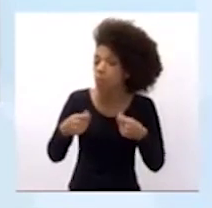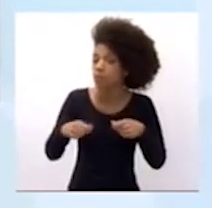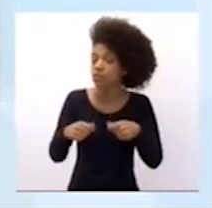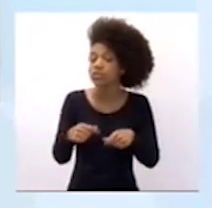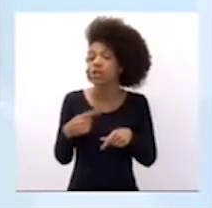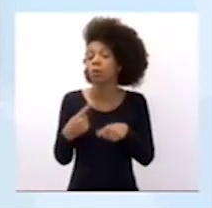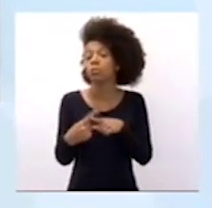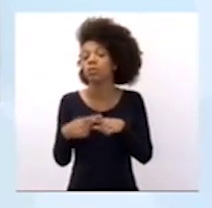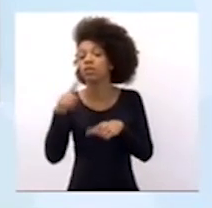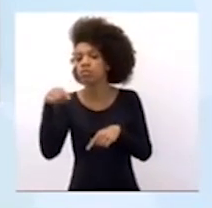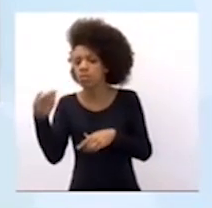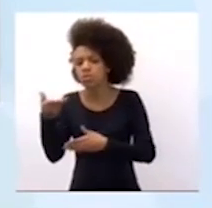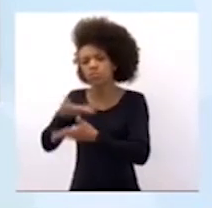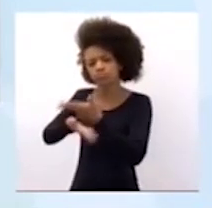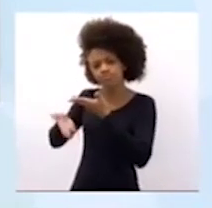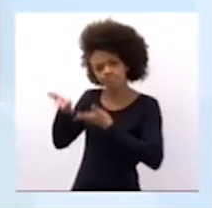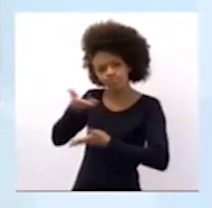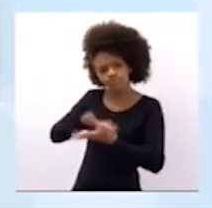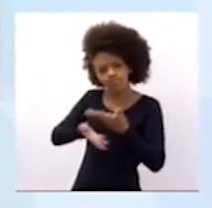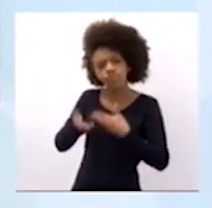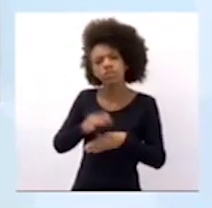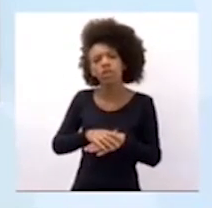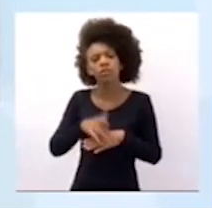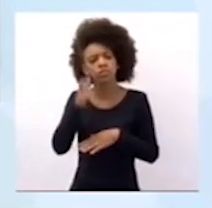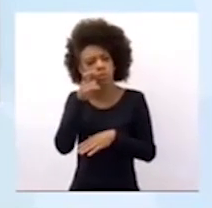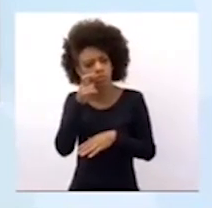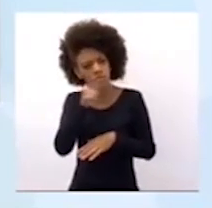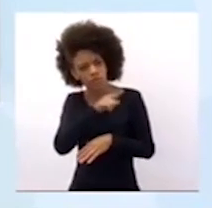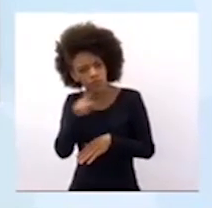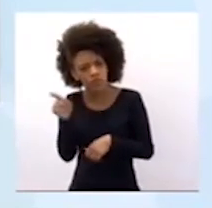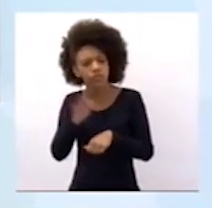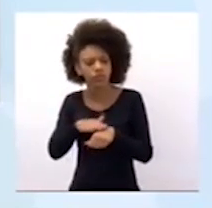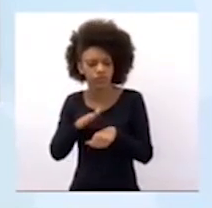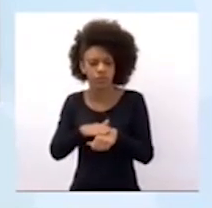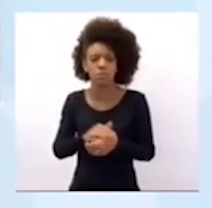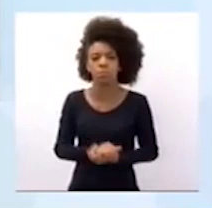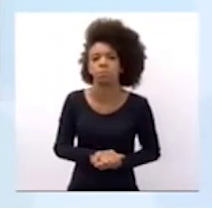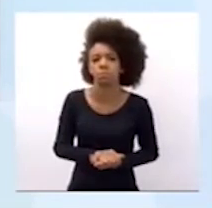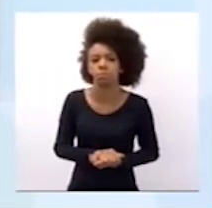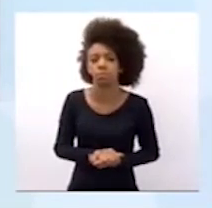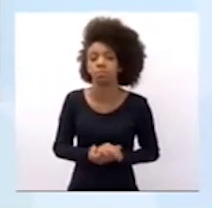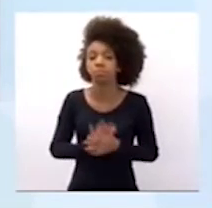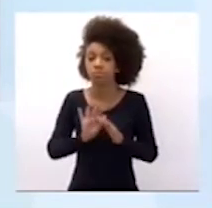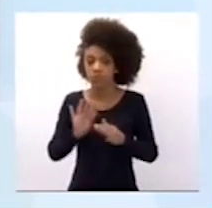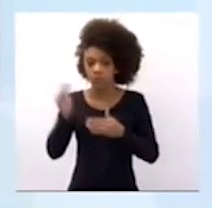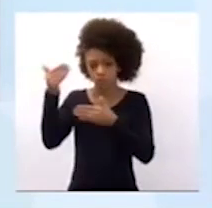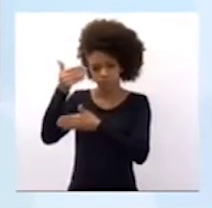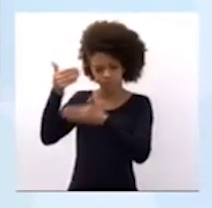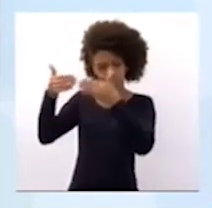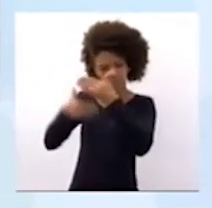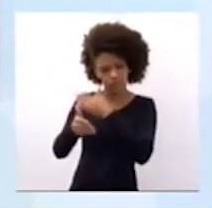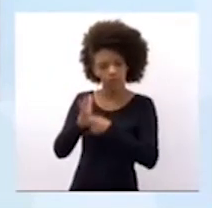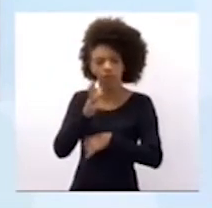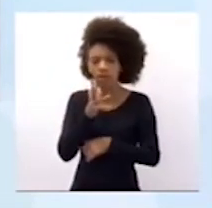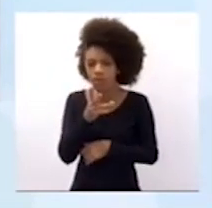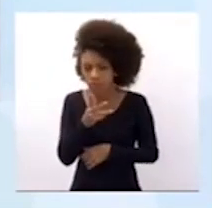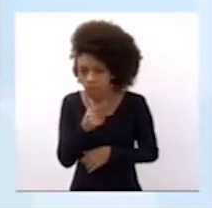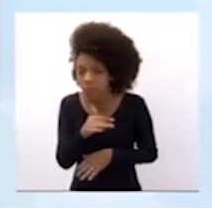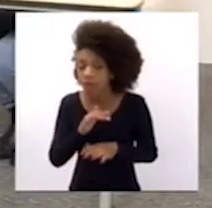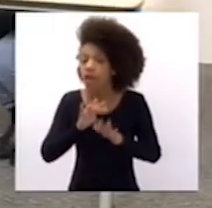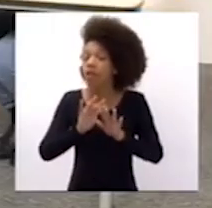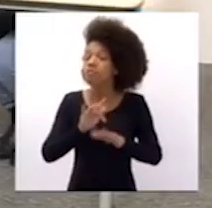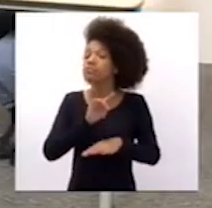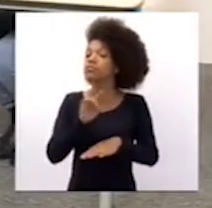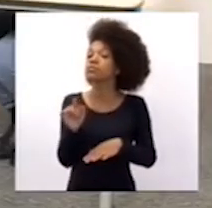depois fazer uma interação dessas observações que vocês acabaram de fazer das imagens. Então, vamos passar as imagens com calma, e aí vocês